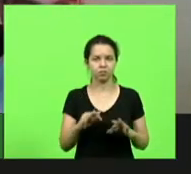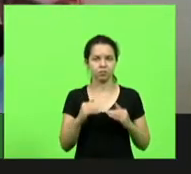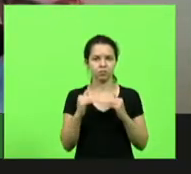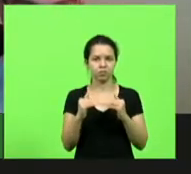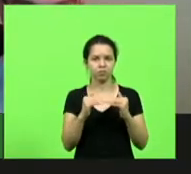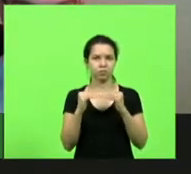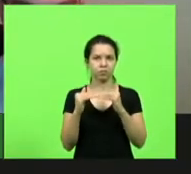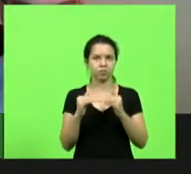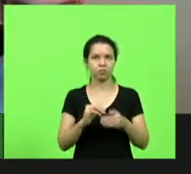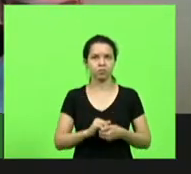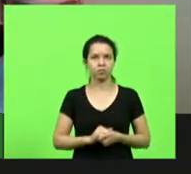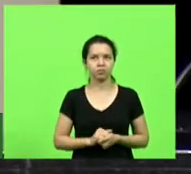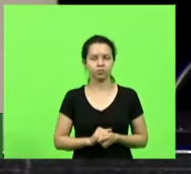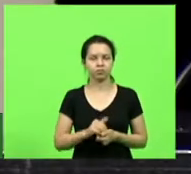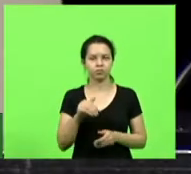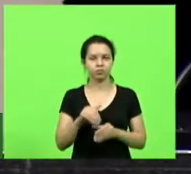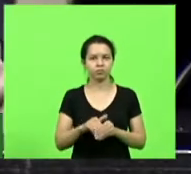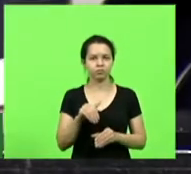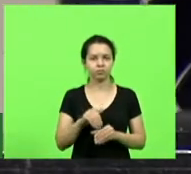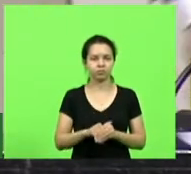então. Votação.